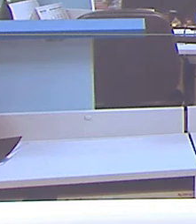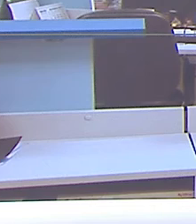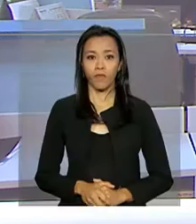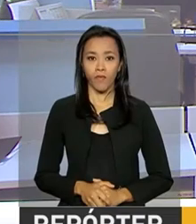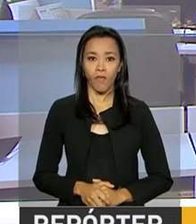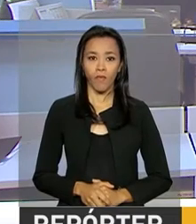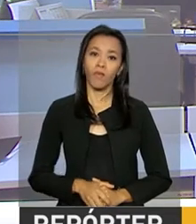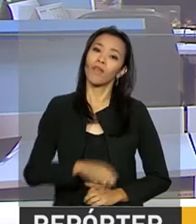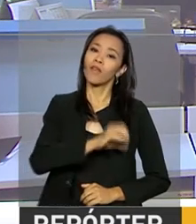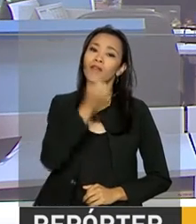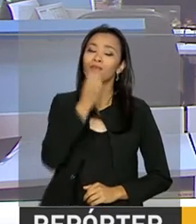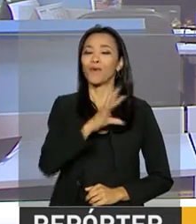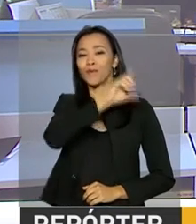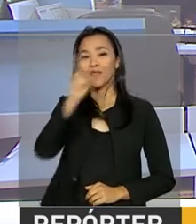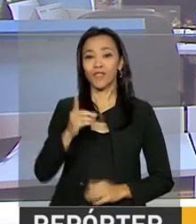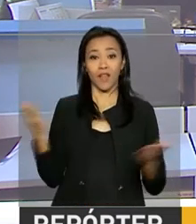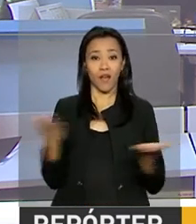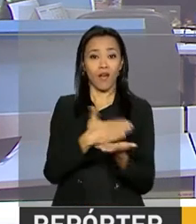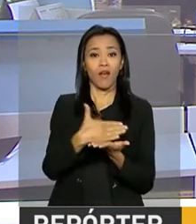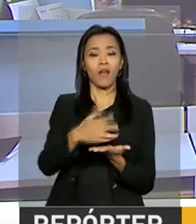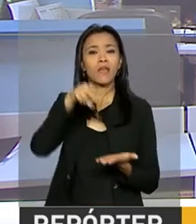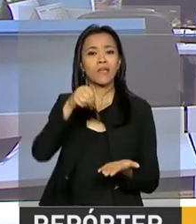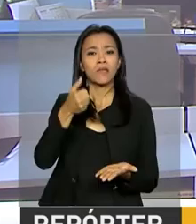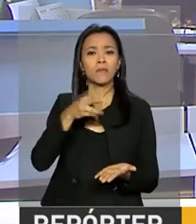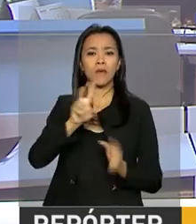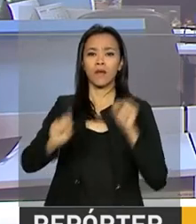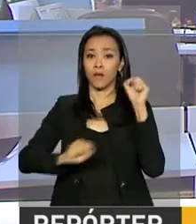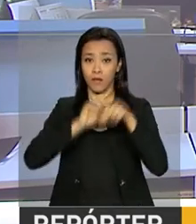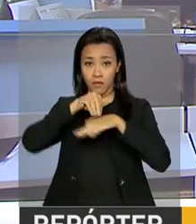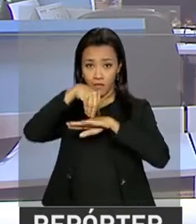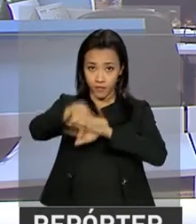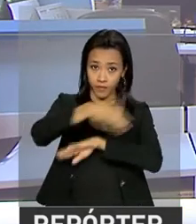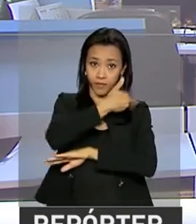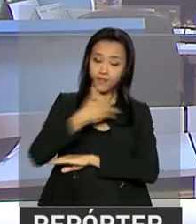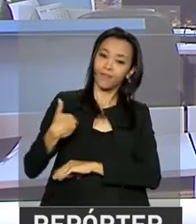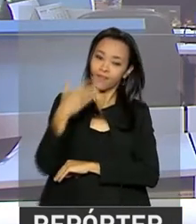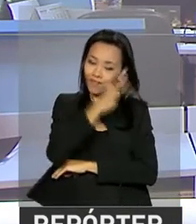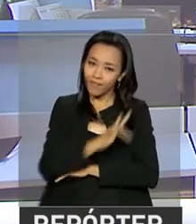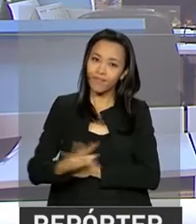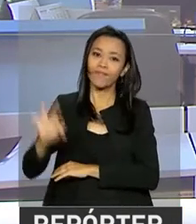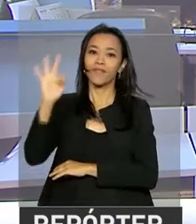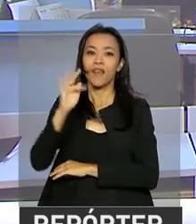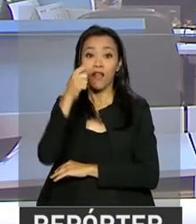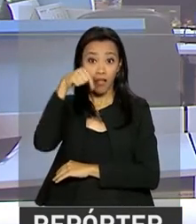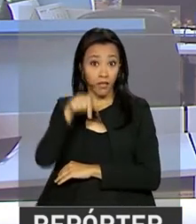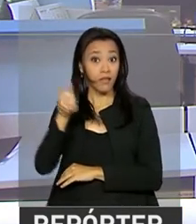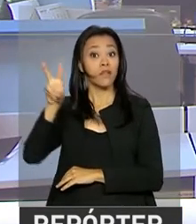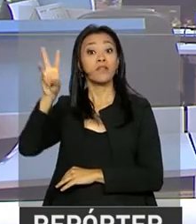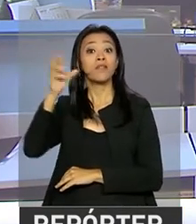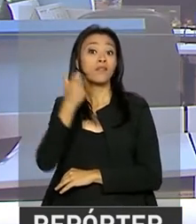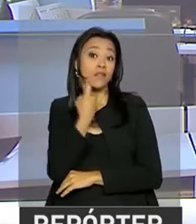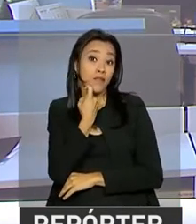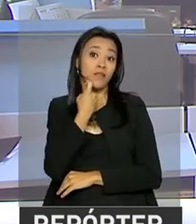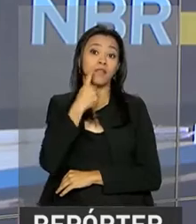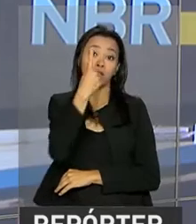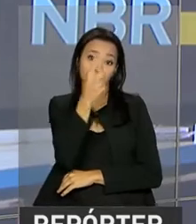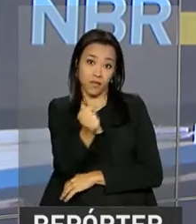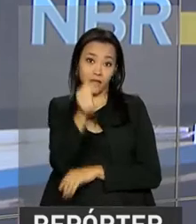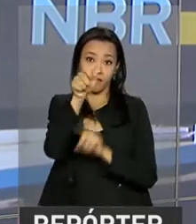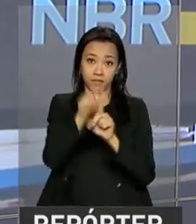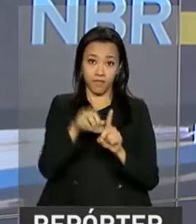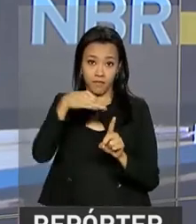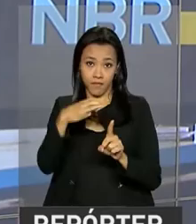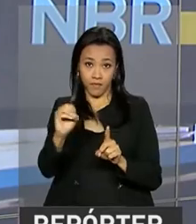olá bom dia começa agora o repórter nbr com as notícias do governo federal nesta sexta feira 17 de março